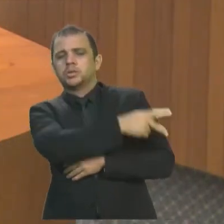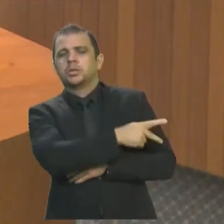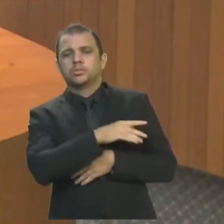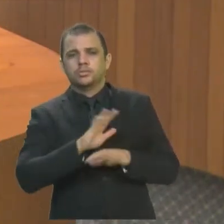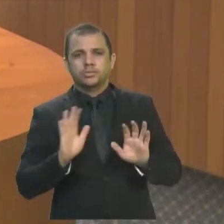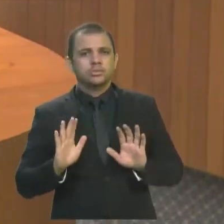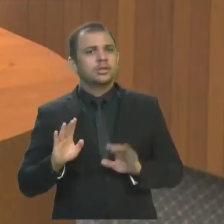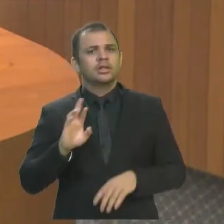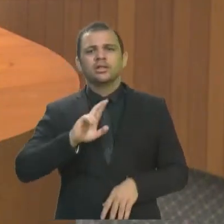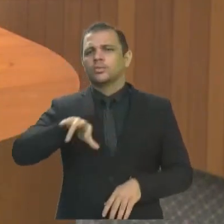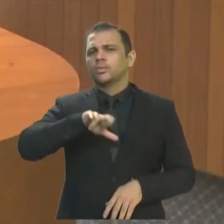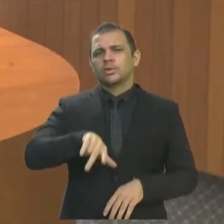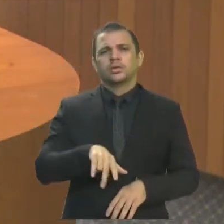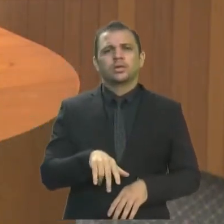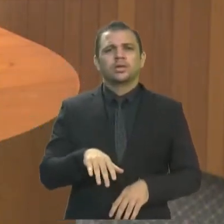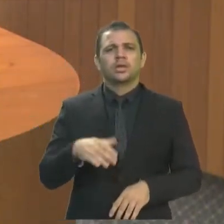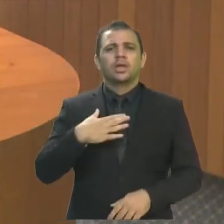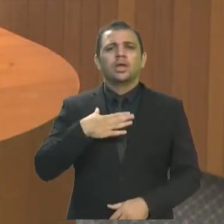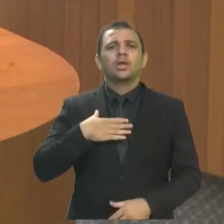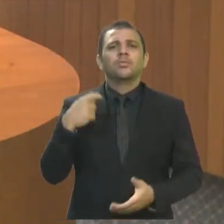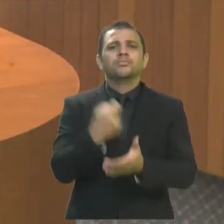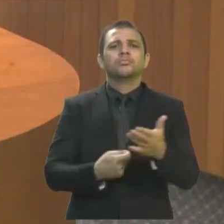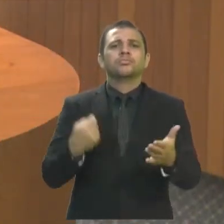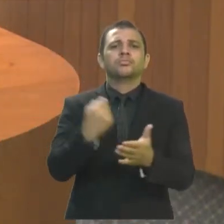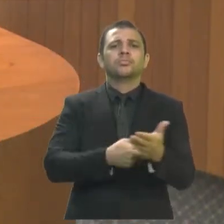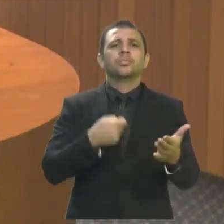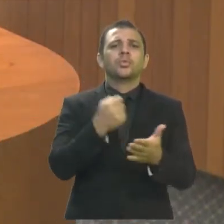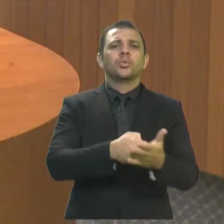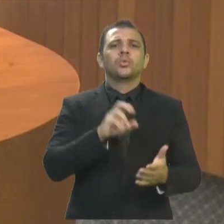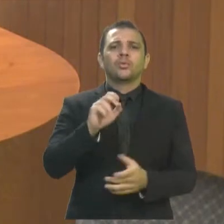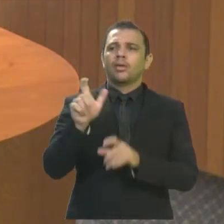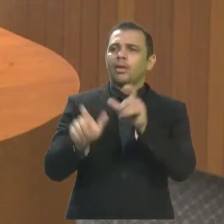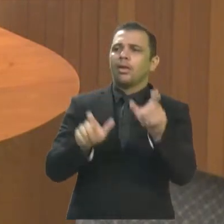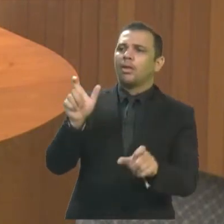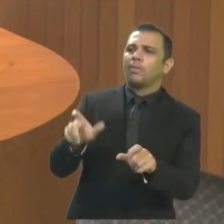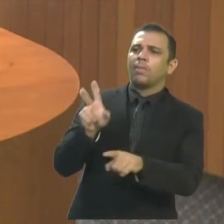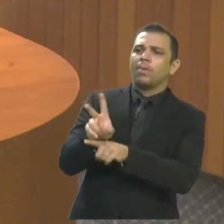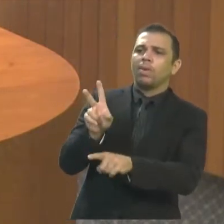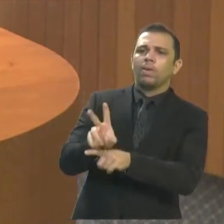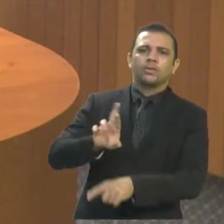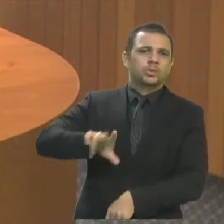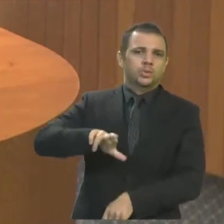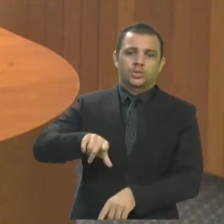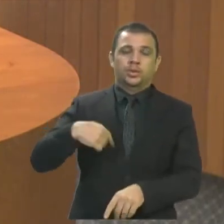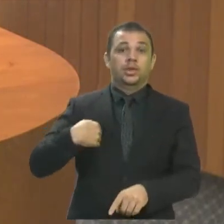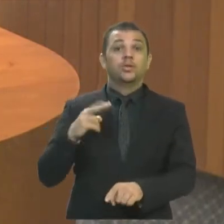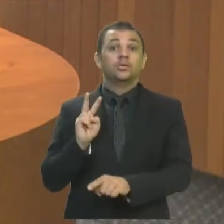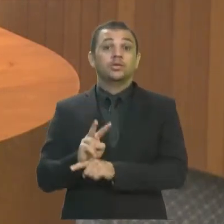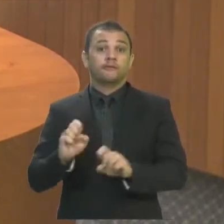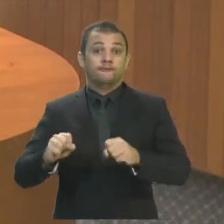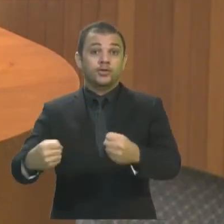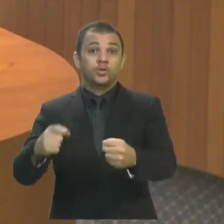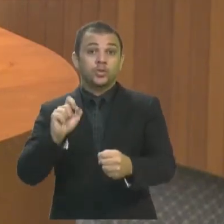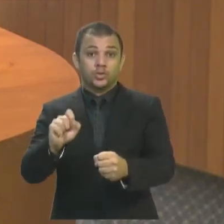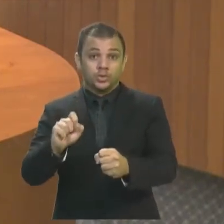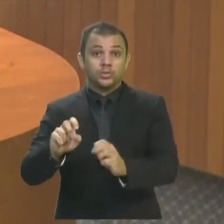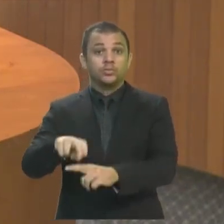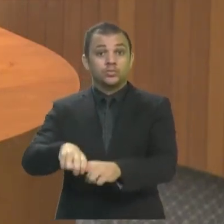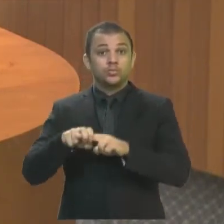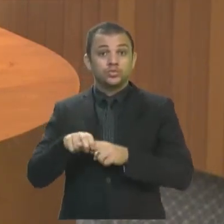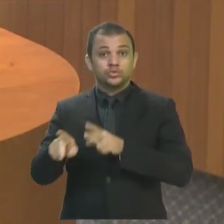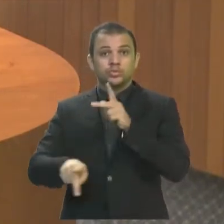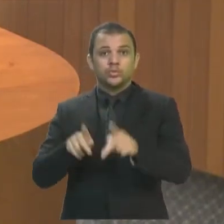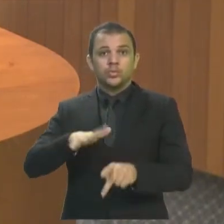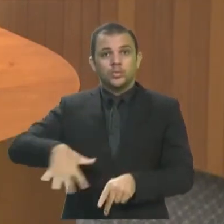militante de pessoas. Eu sou militante de causas, causas populares, e por isso eu subo aqui essa tribuna. Se a